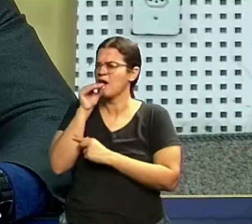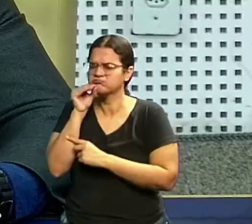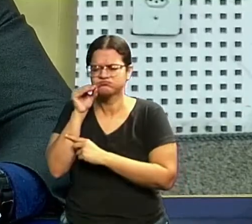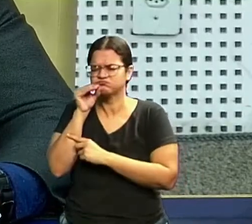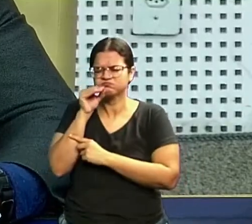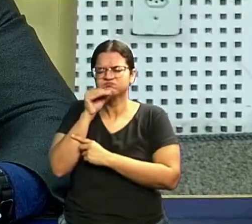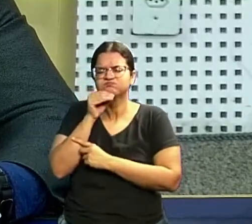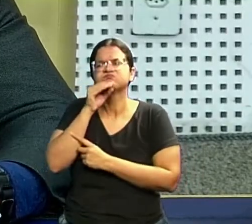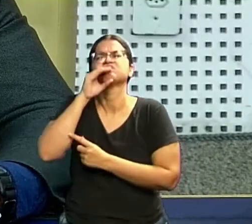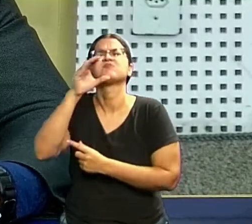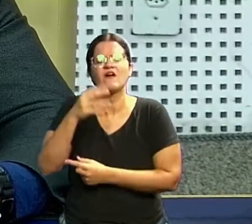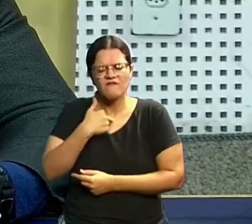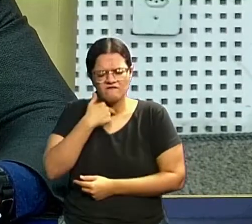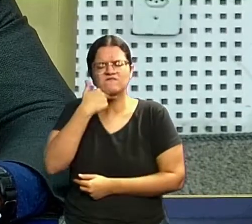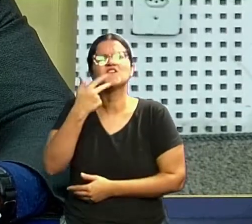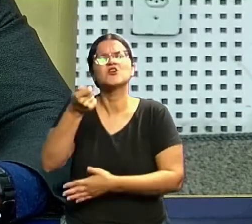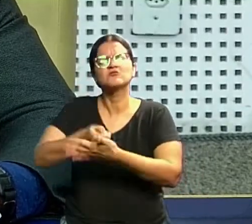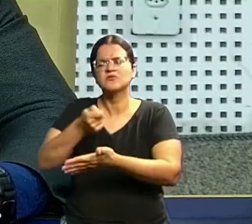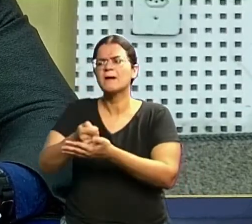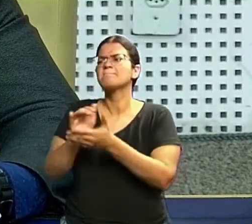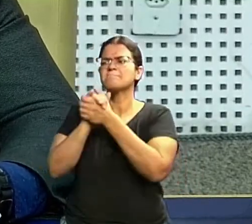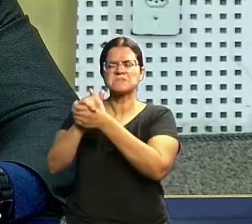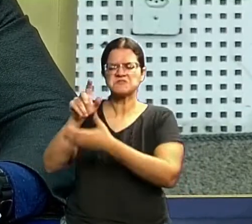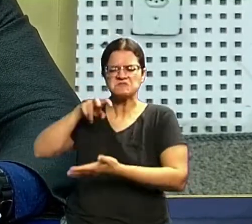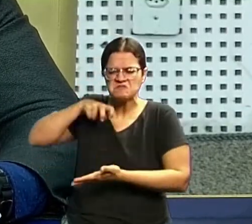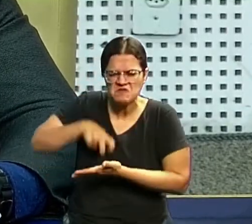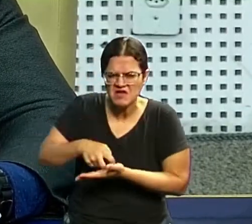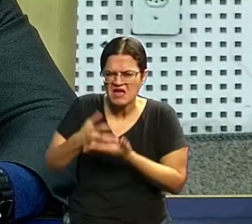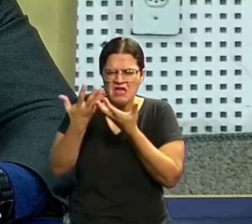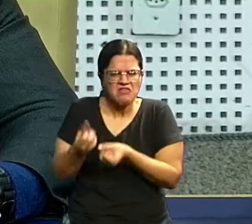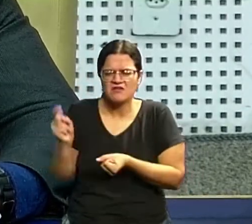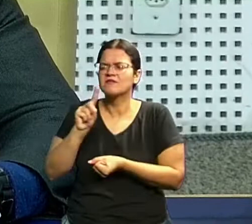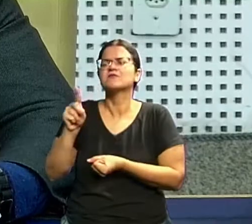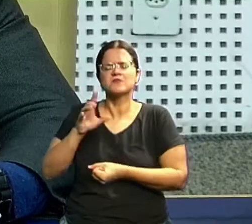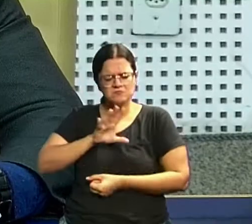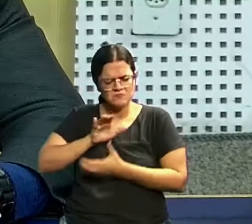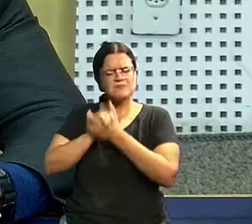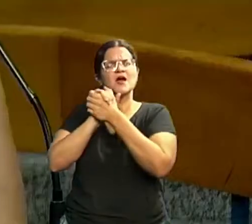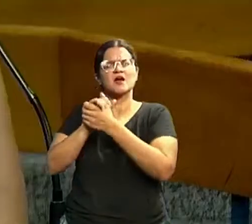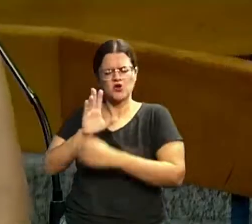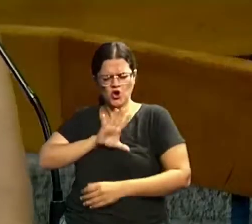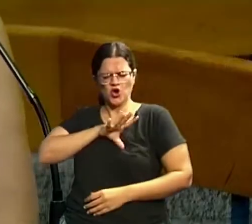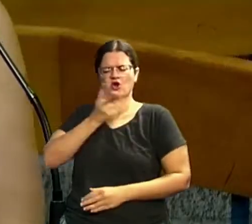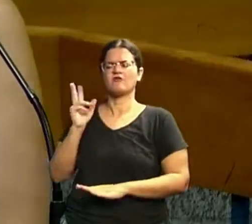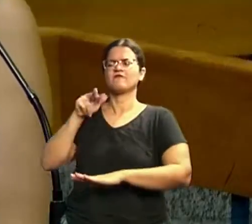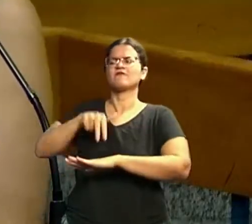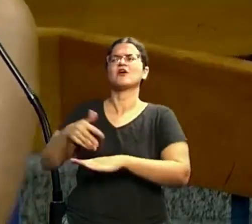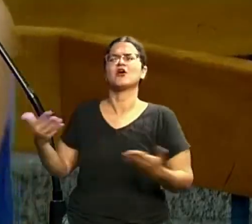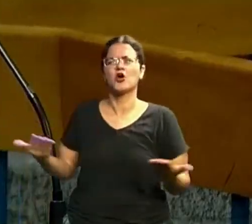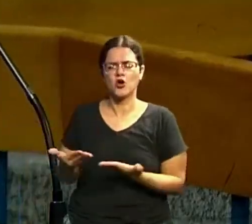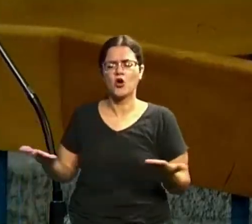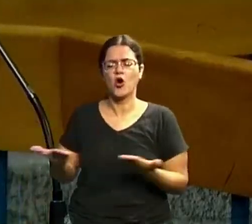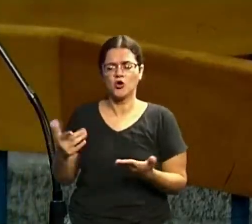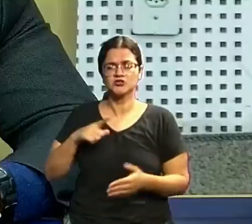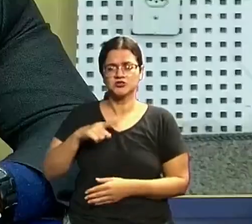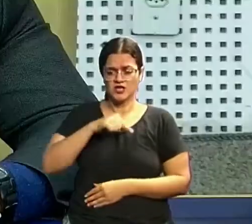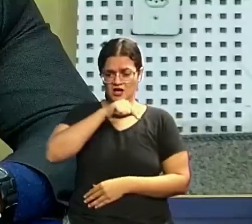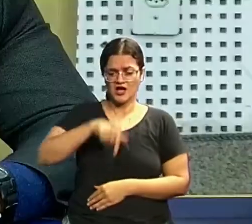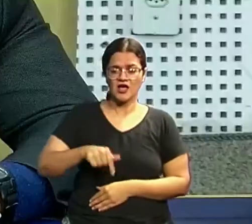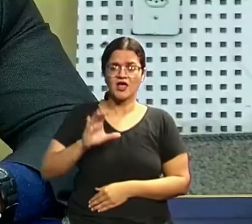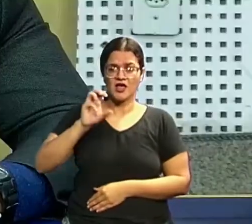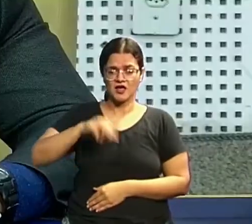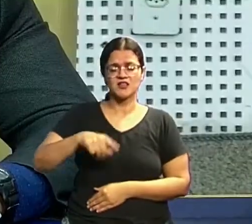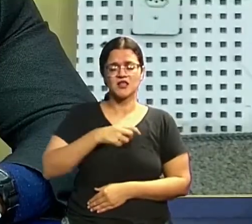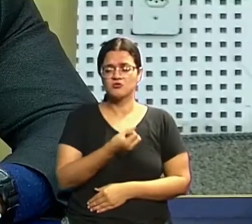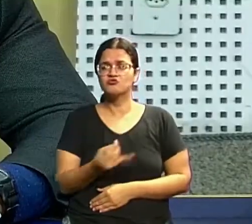luta. Parabéns pela atitude de não se agachar, parabéns pela atitude de se mobilizar aqui, e nessa casa onde temos 5 vereadoras,